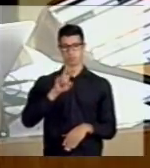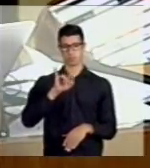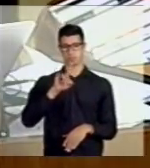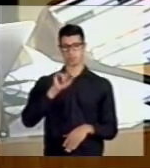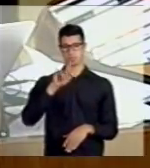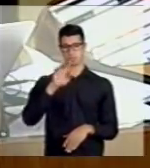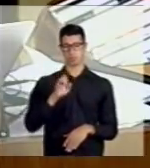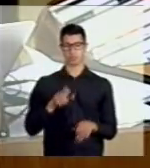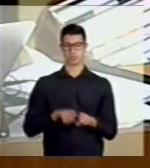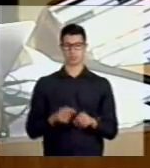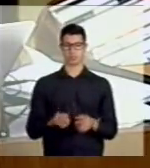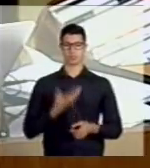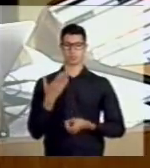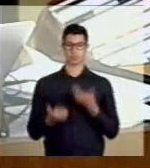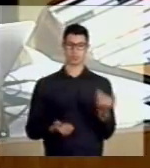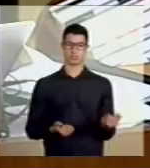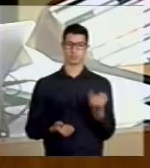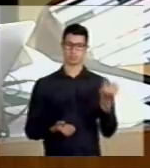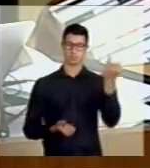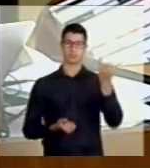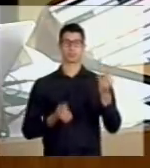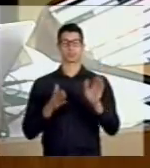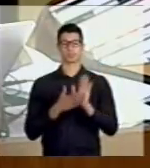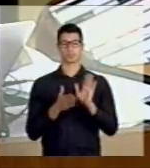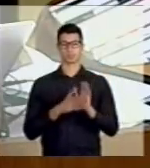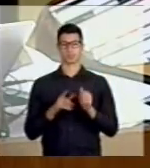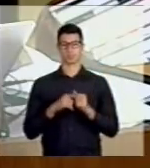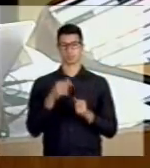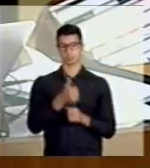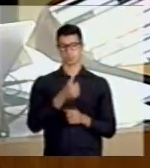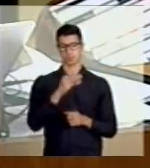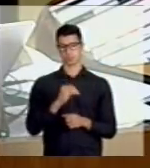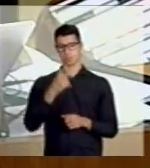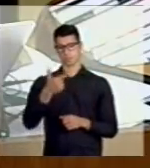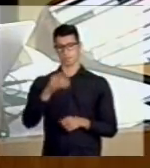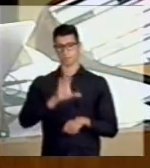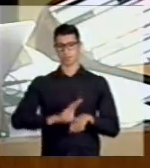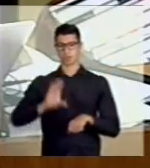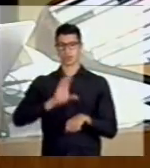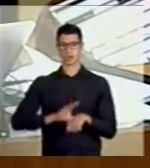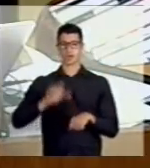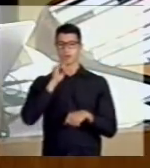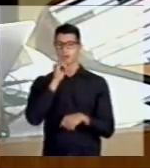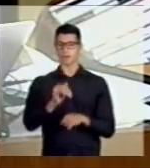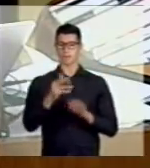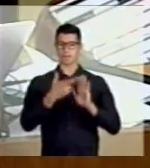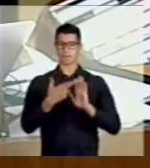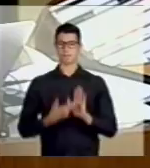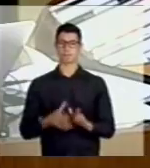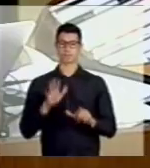jurisdicional, extraindo deste importante instrumento previsto no artigo 102, parágrafo 1º da Constituição e regulamentado pela